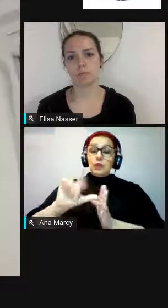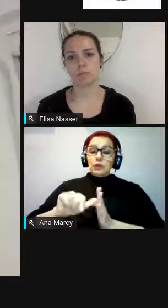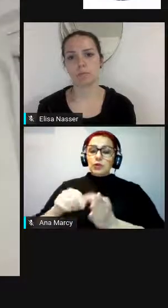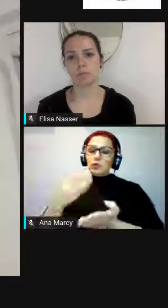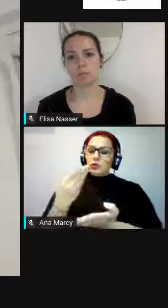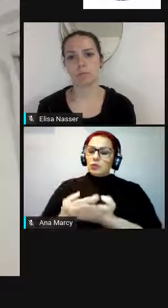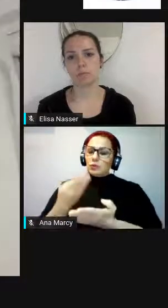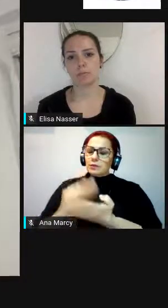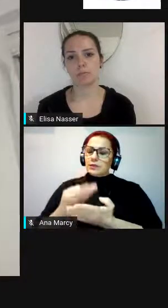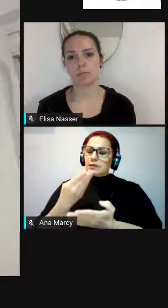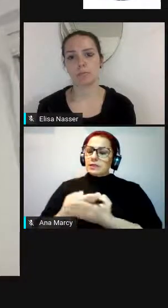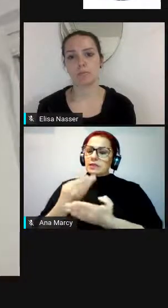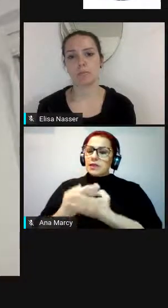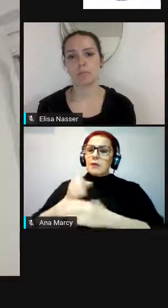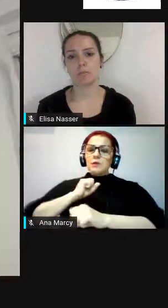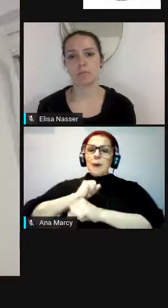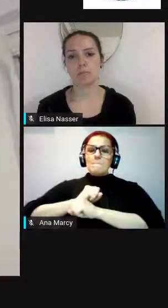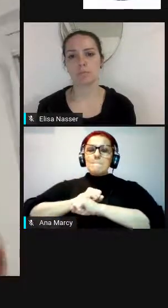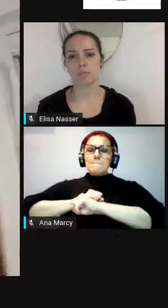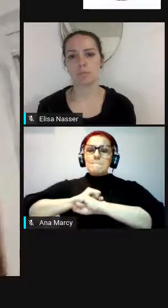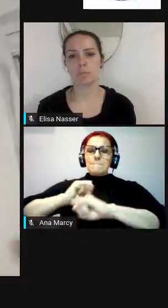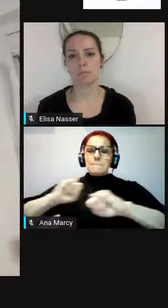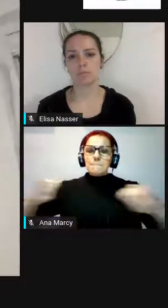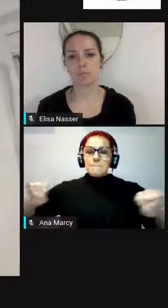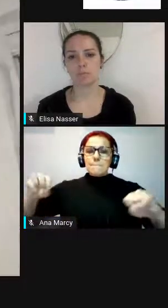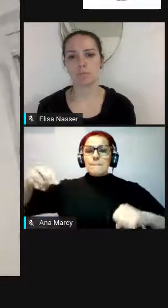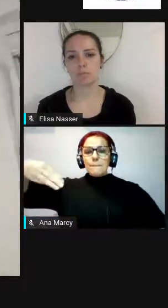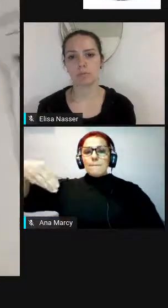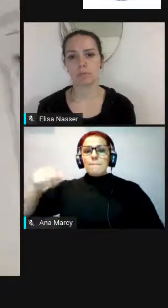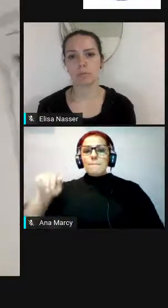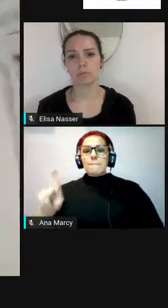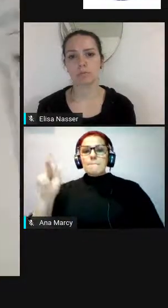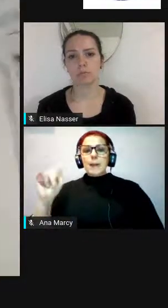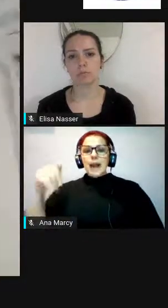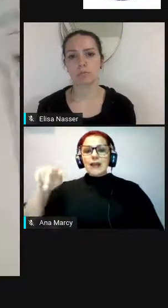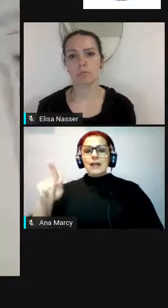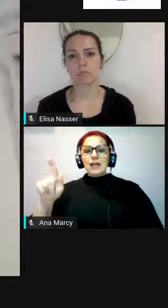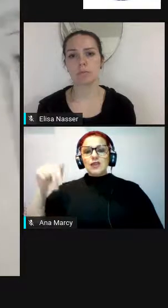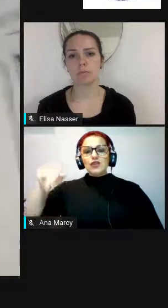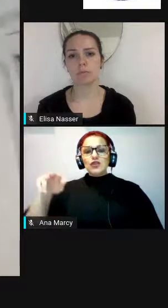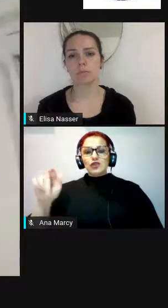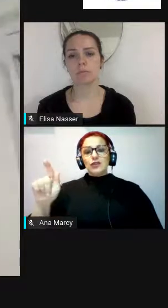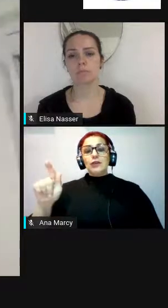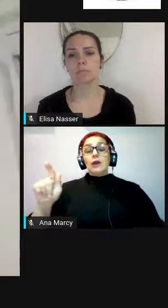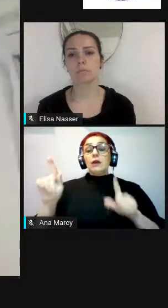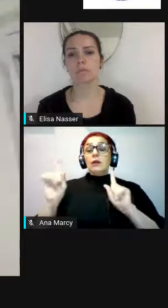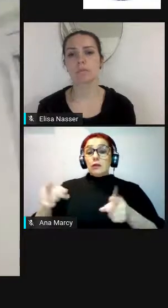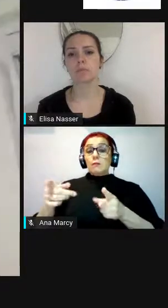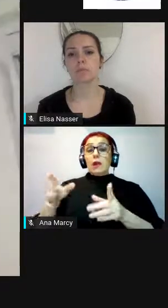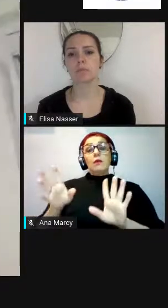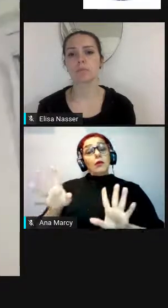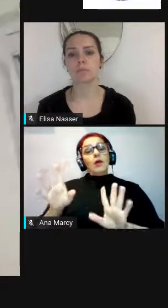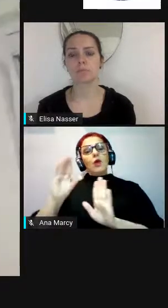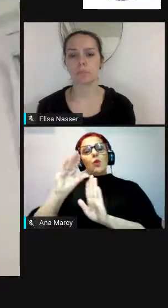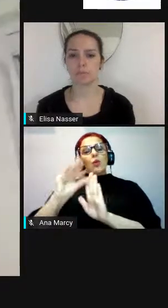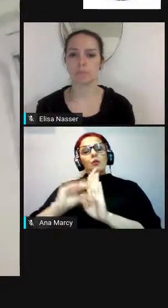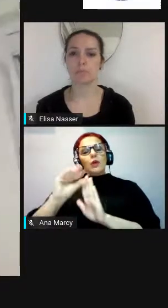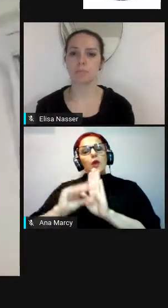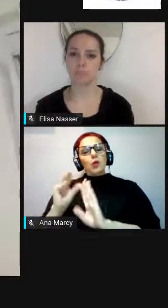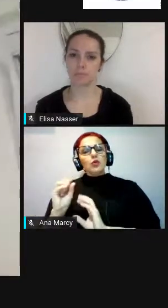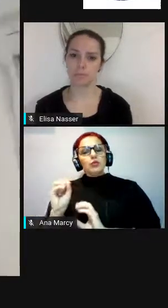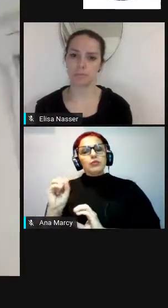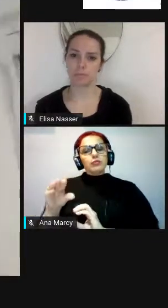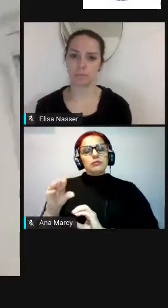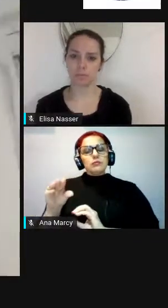cada vez o marca que a gente começou a perceber que assim como o Samuel faz produzir conteúdo Neto trazer